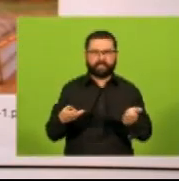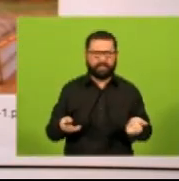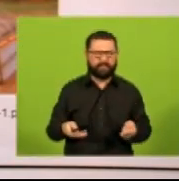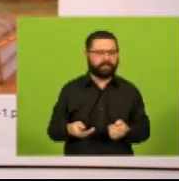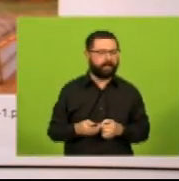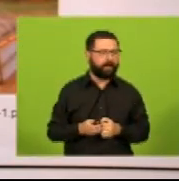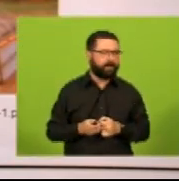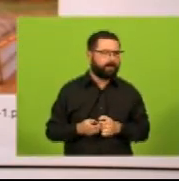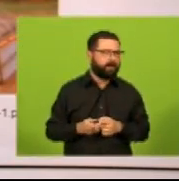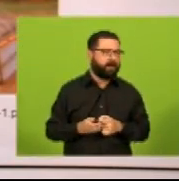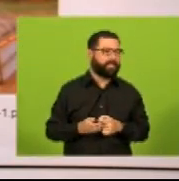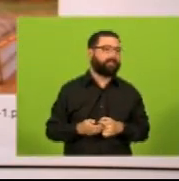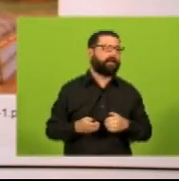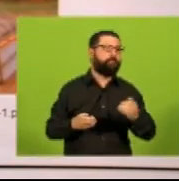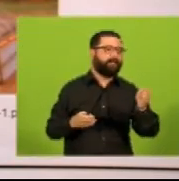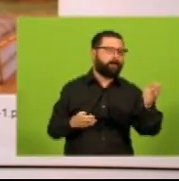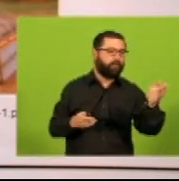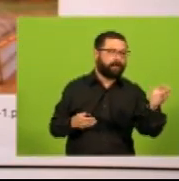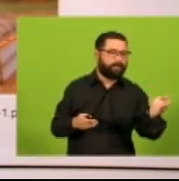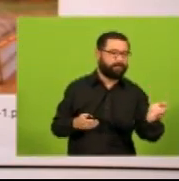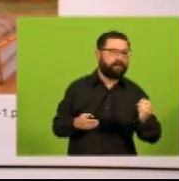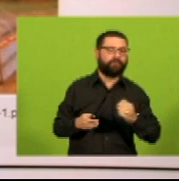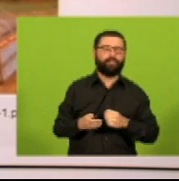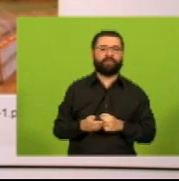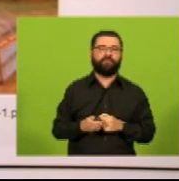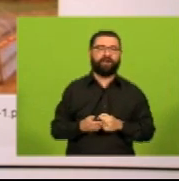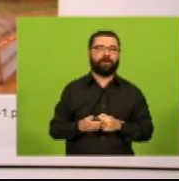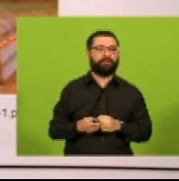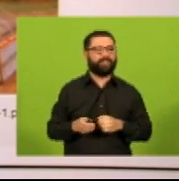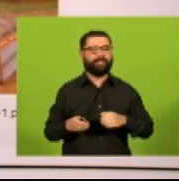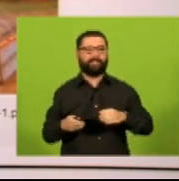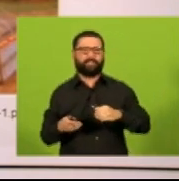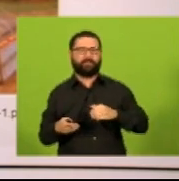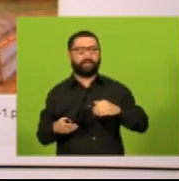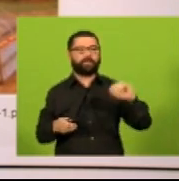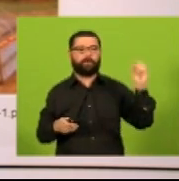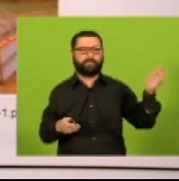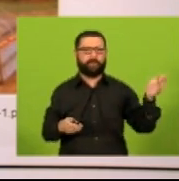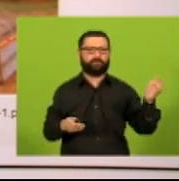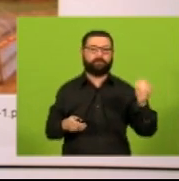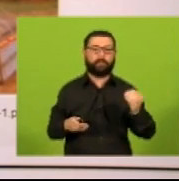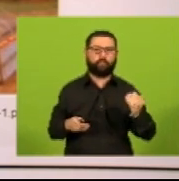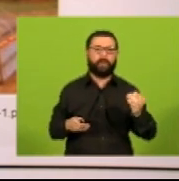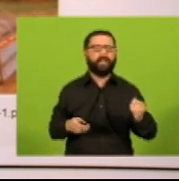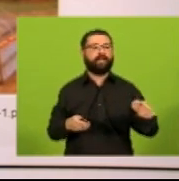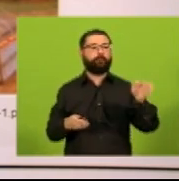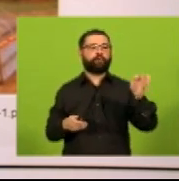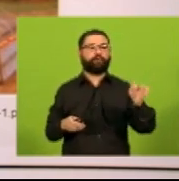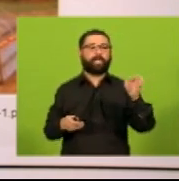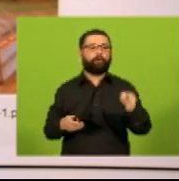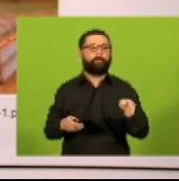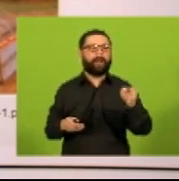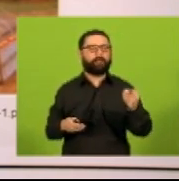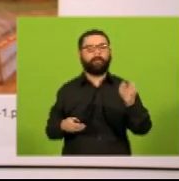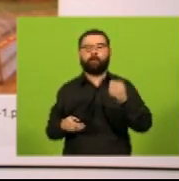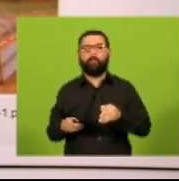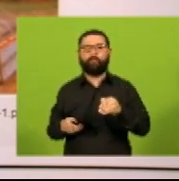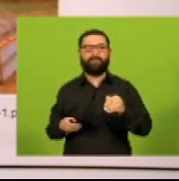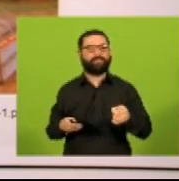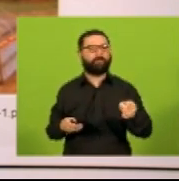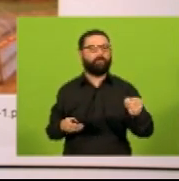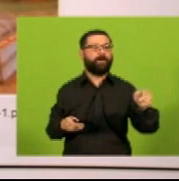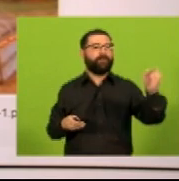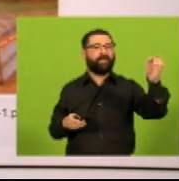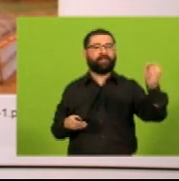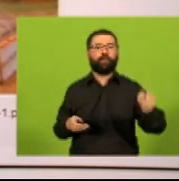para pesquisa, né? Que também está coletando ali do jeito que eu falei para vocês. Eles andaram 50 metros com o trator, depois com o trator parado, ligou